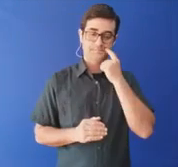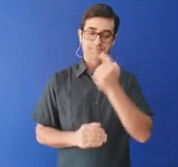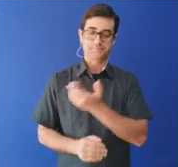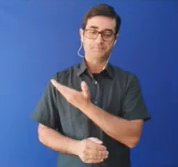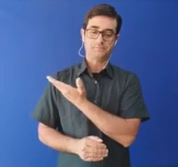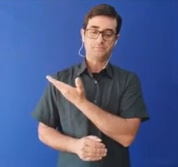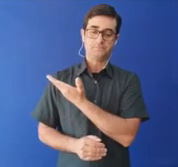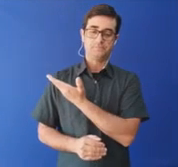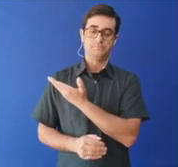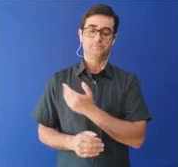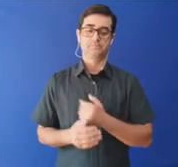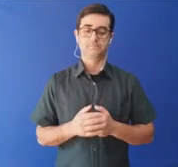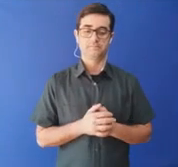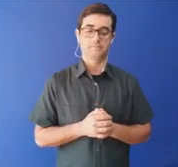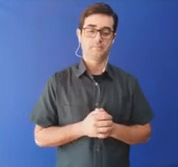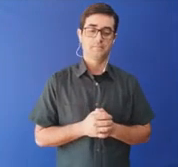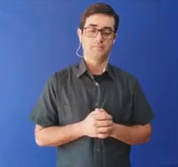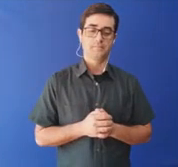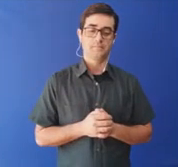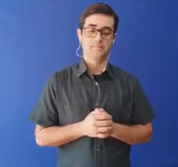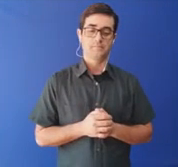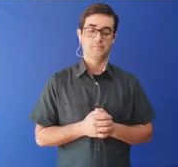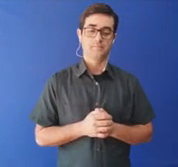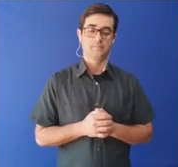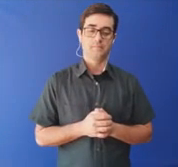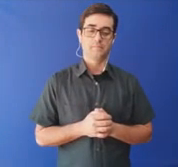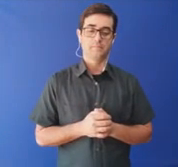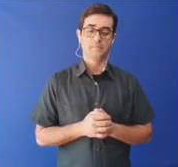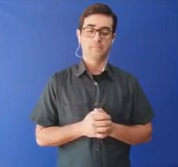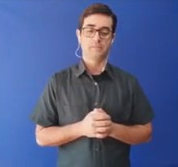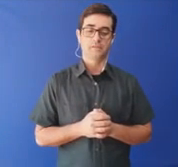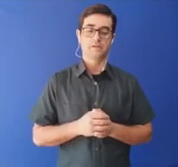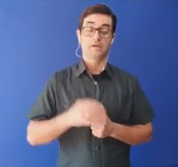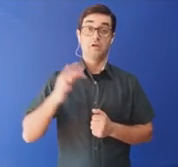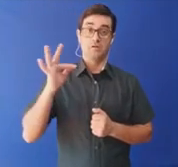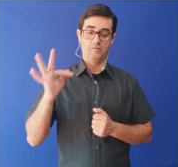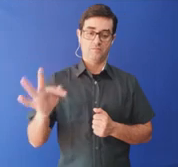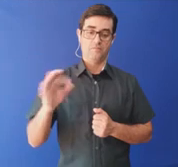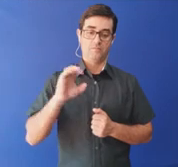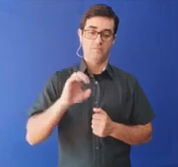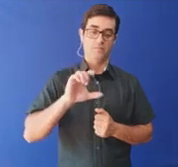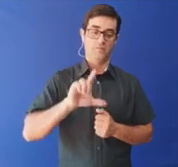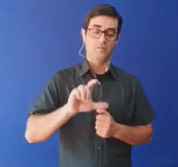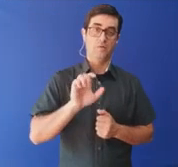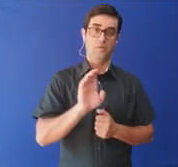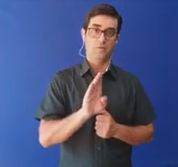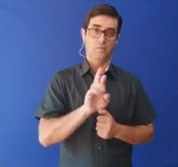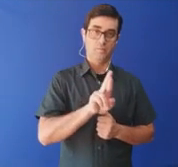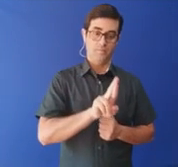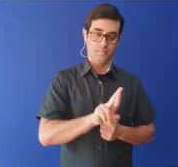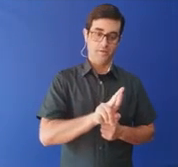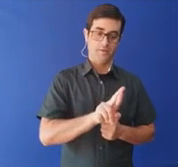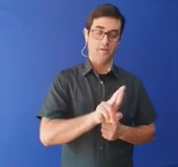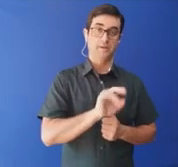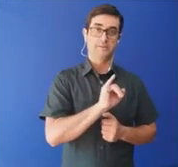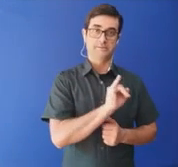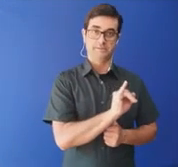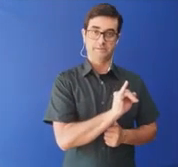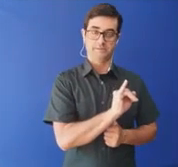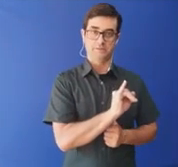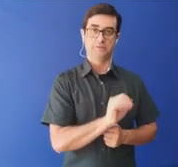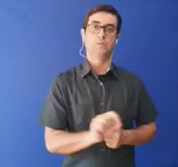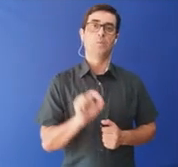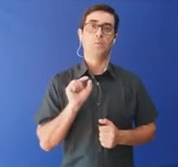comparar aqui os elementos da família 17. Flúor, cloro, bromo e iodo. Exatamente nessa ordem. Flúor, cloro, bromo e